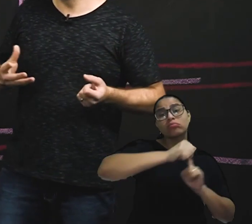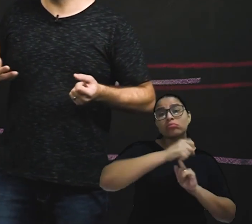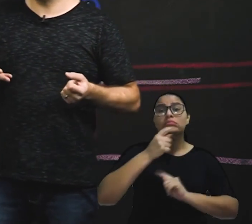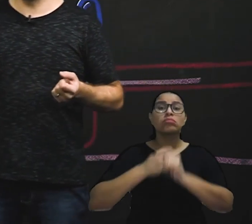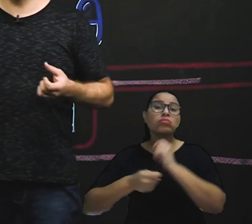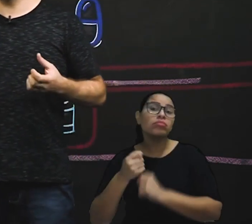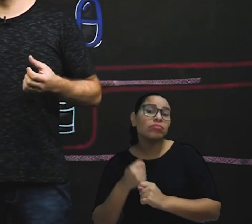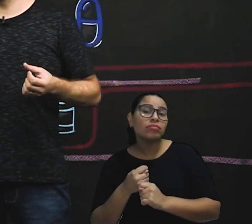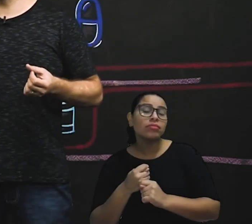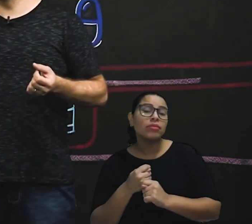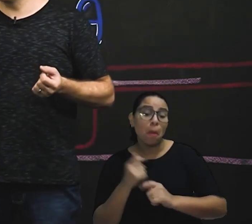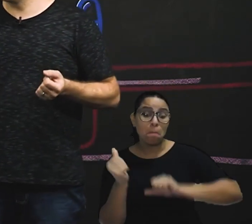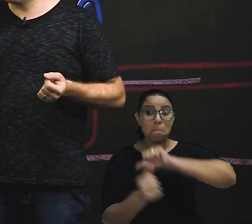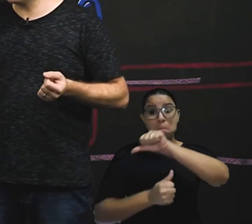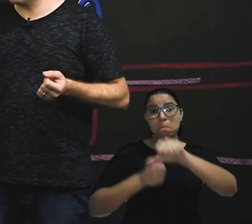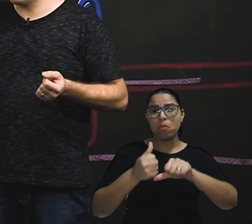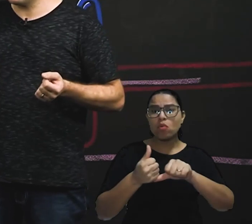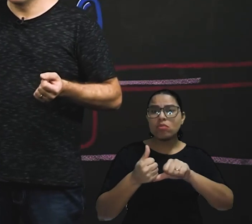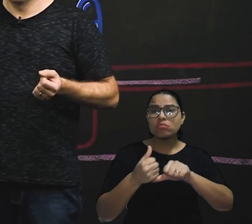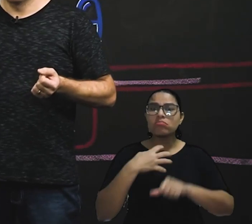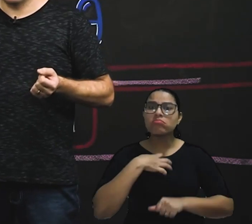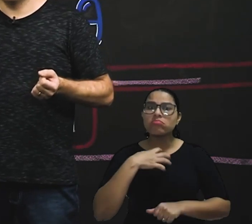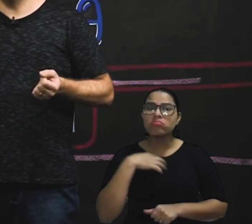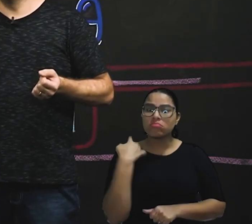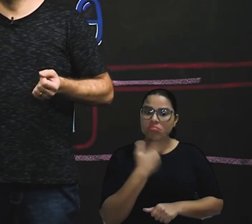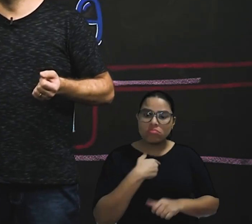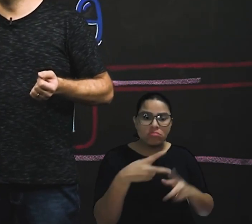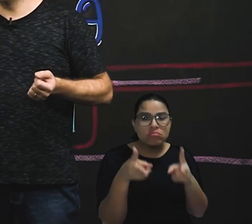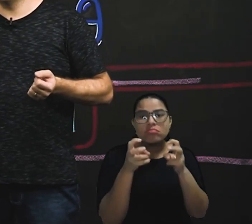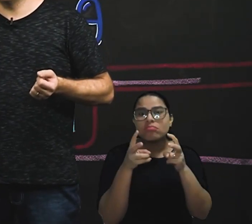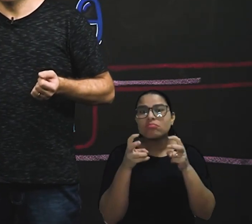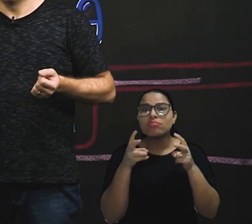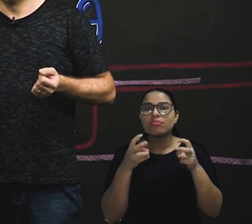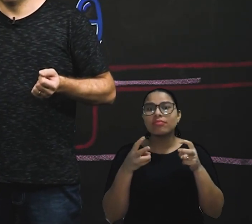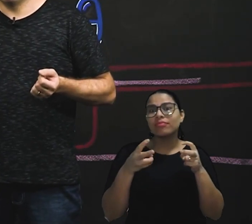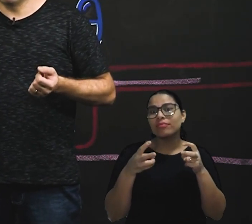acaba mudando a forma com que nós conseguimos perceber aí o tipo